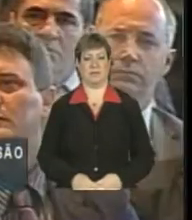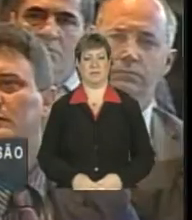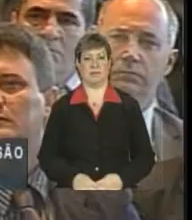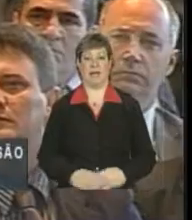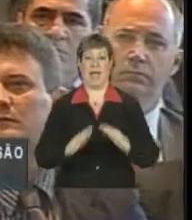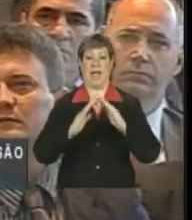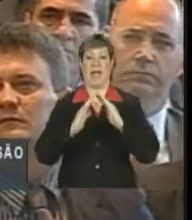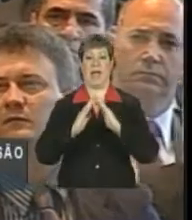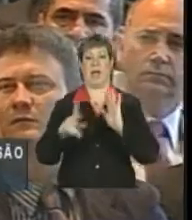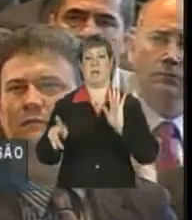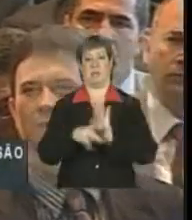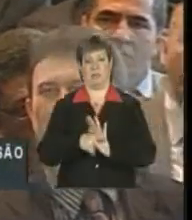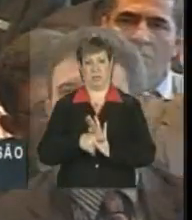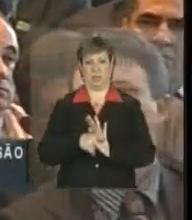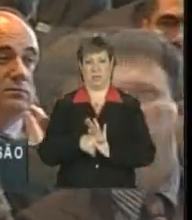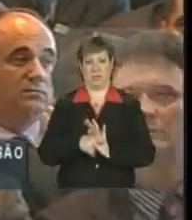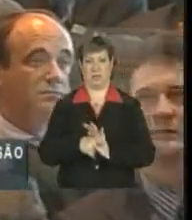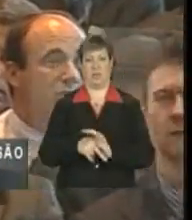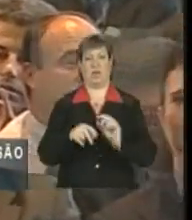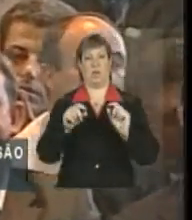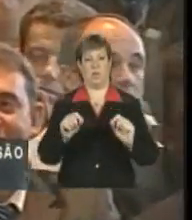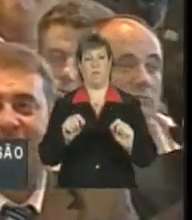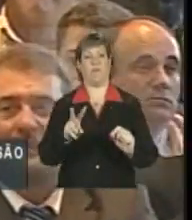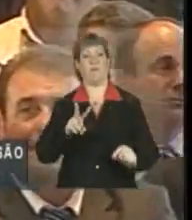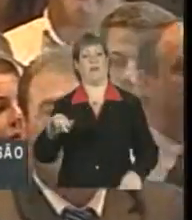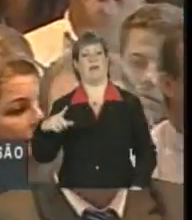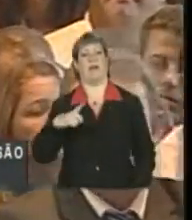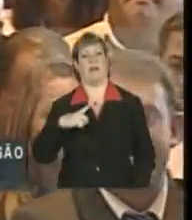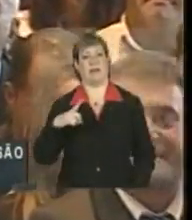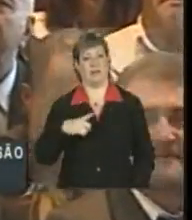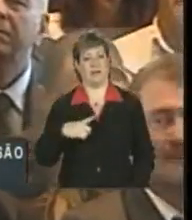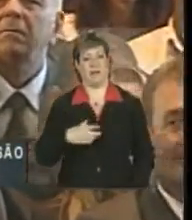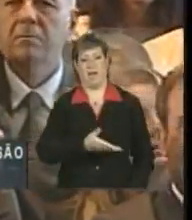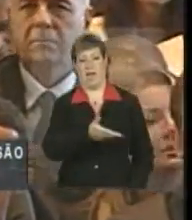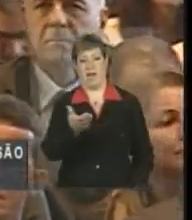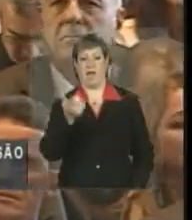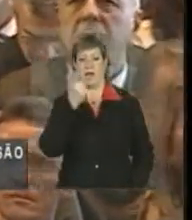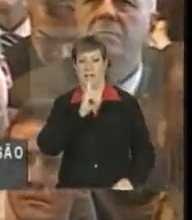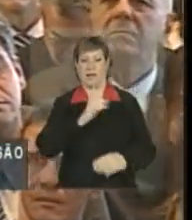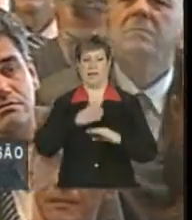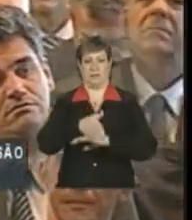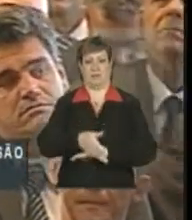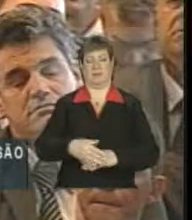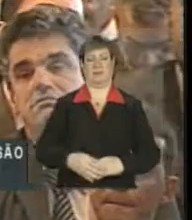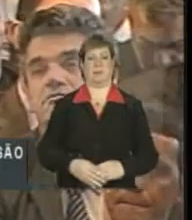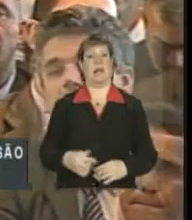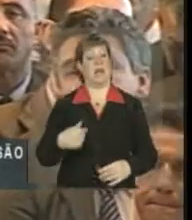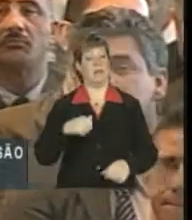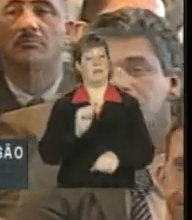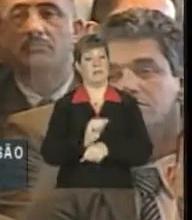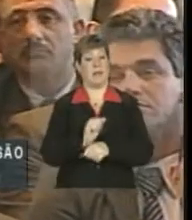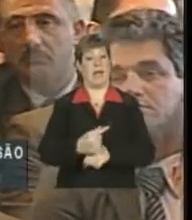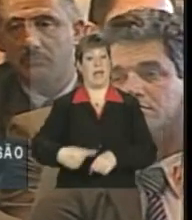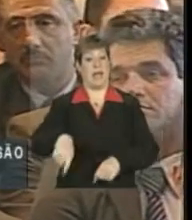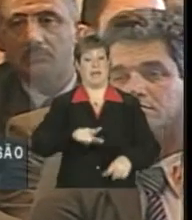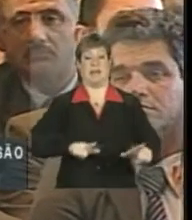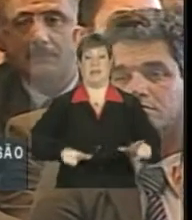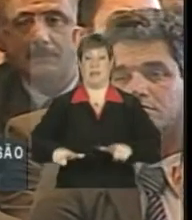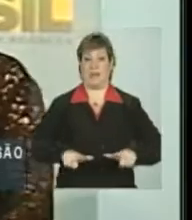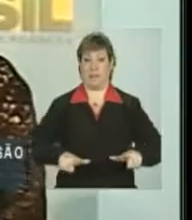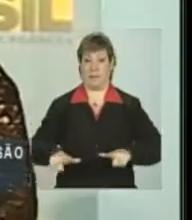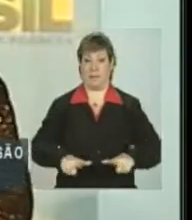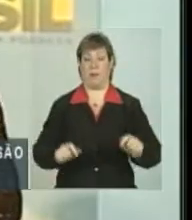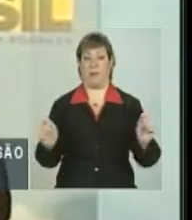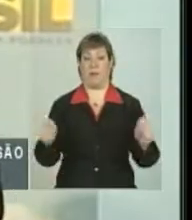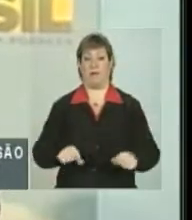da casa própria e que terão a ela acesso. Eu espero que esse trabalho